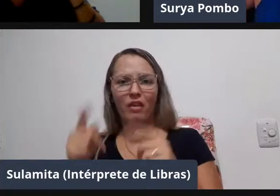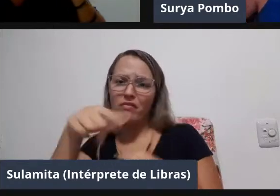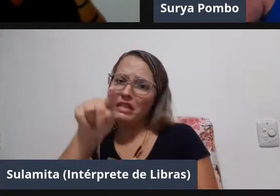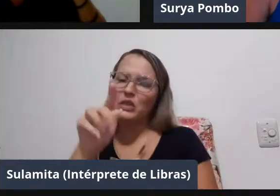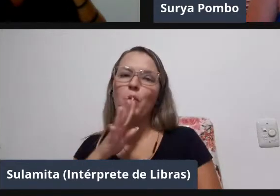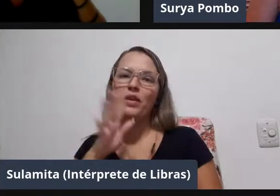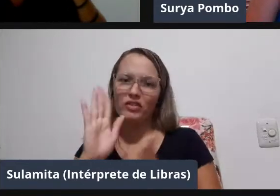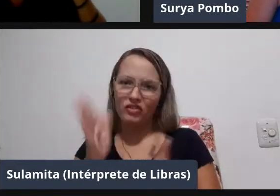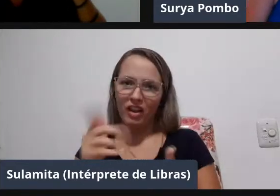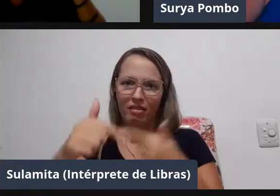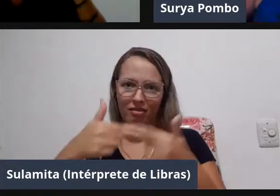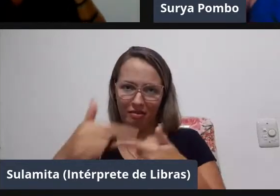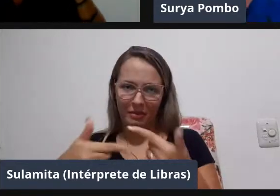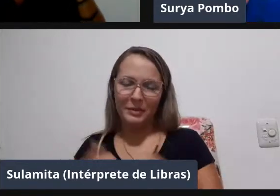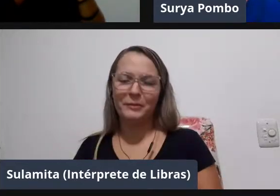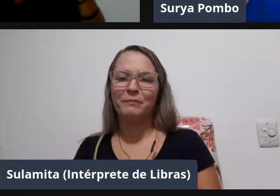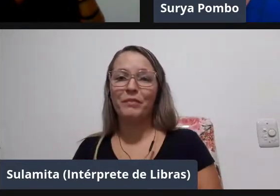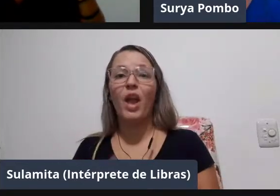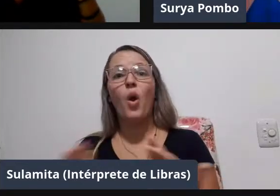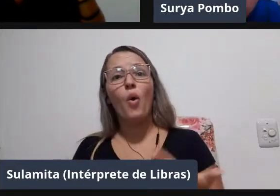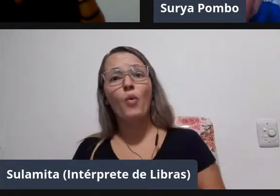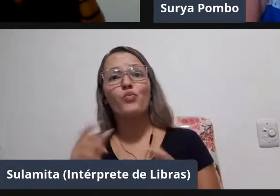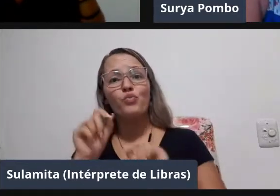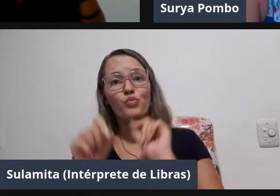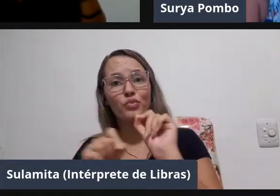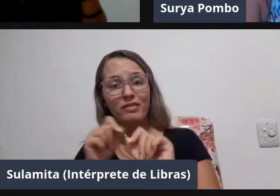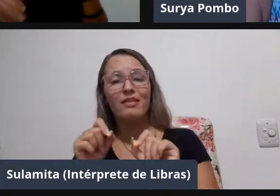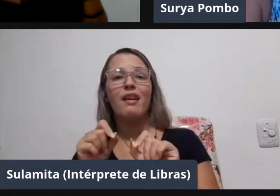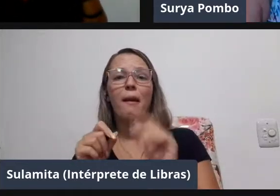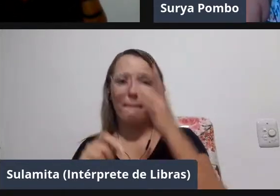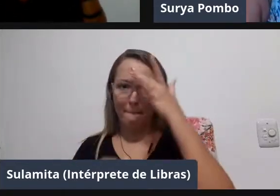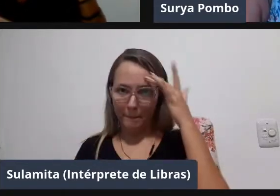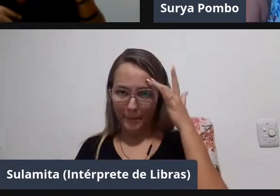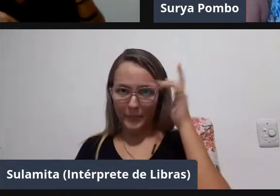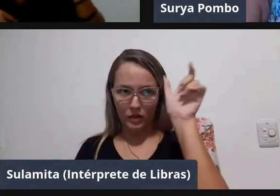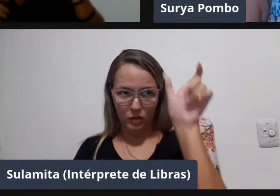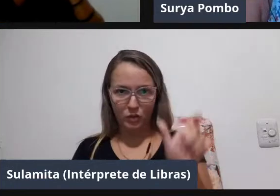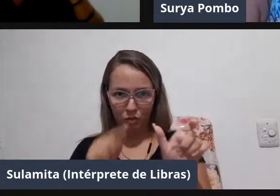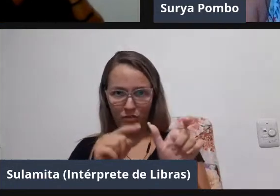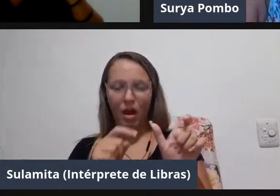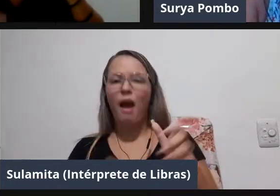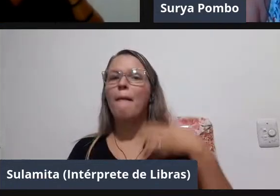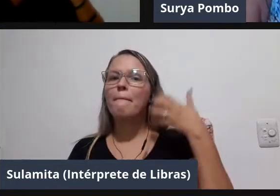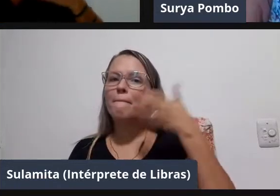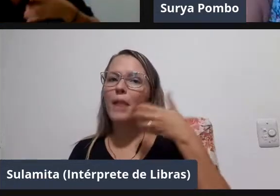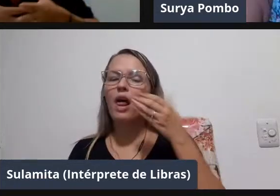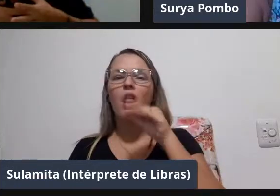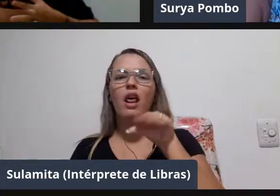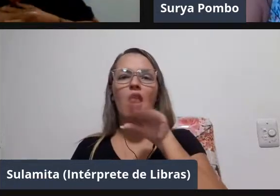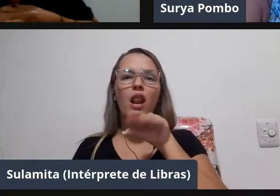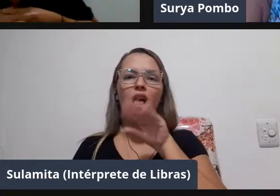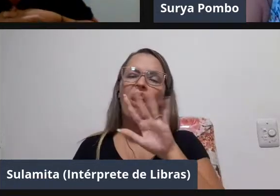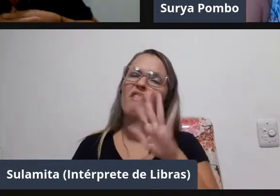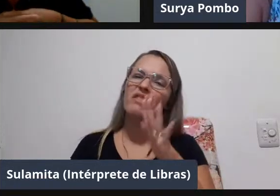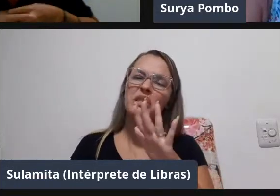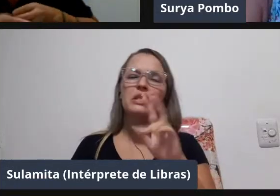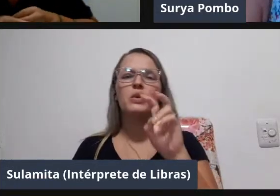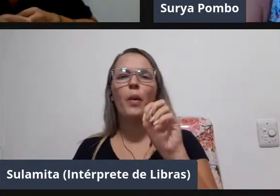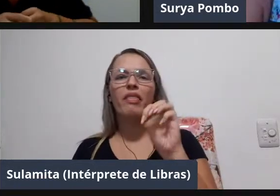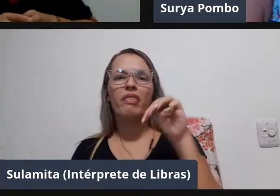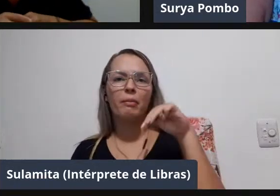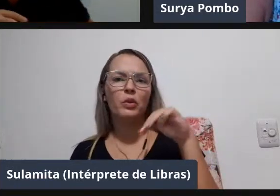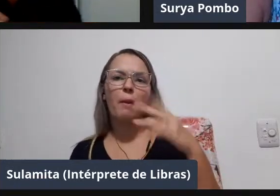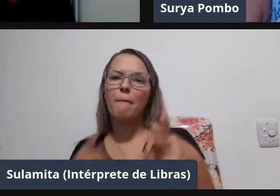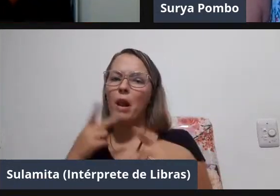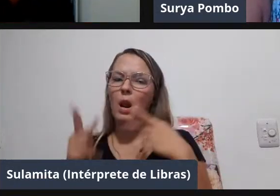preferirem. E a dinâmica vai ser aquela mesma. Nossa convidada, então, vai falar o tempo que achar necessário, entre 50 minutos e uma hora. Aí depois a